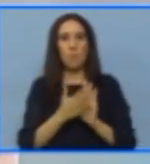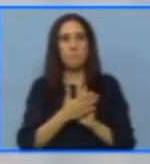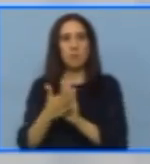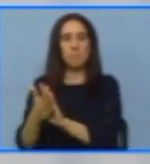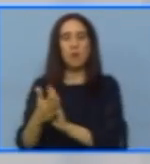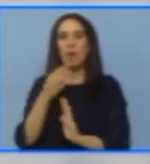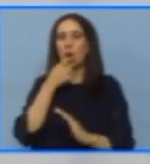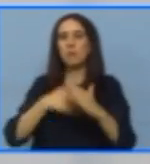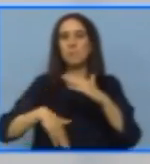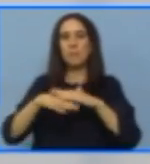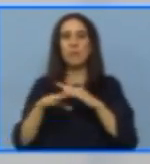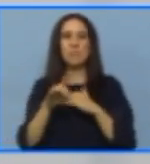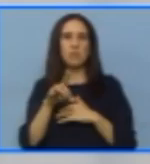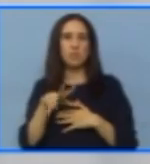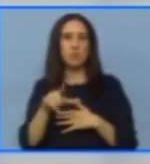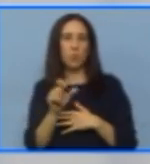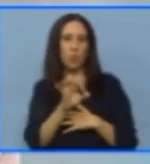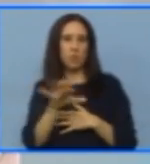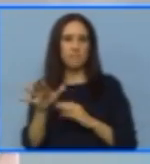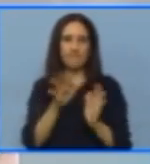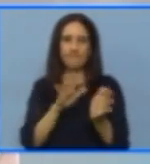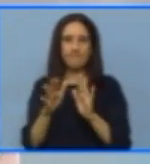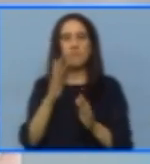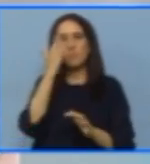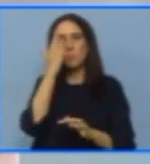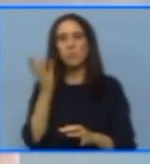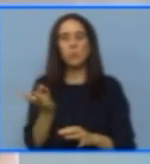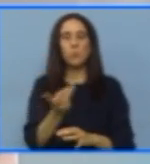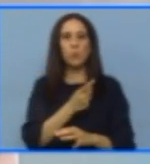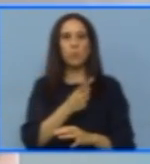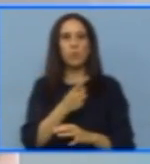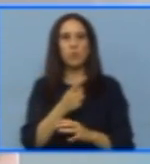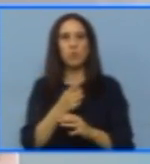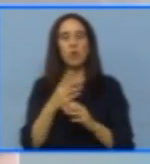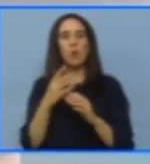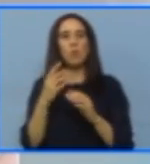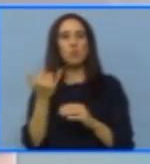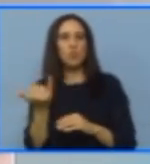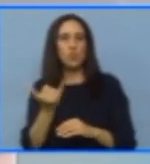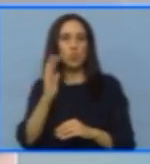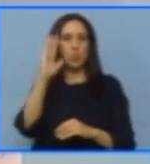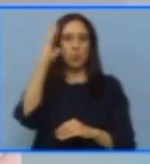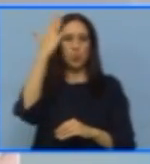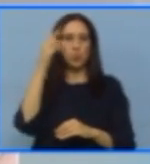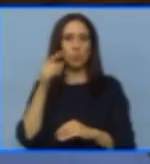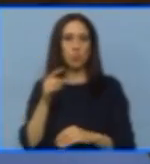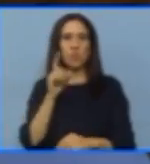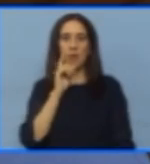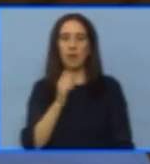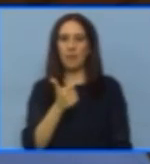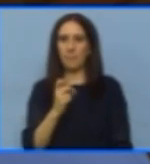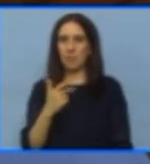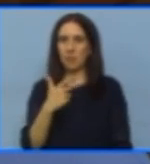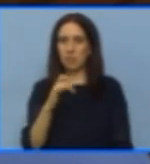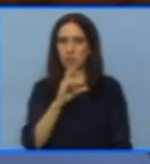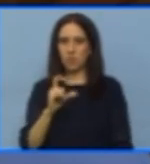número 6.800, mais ou menos, que é o número do maior subcampo que nós temos, que é o subcampo em que a Beatriz